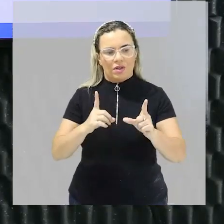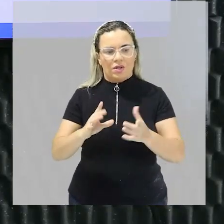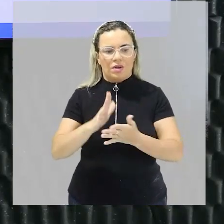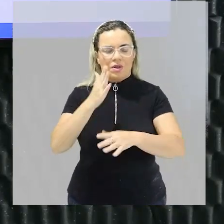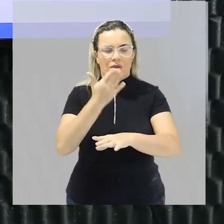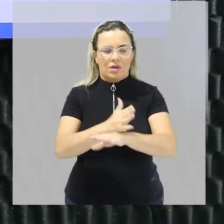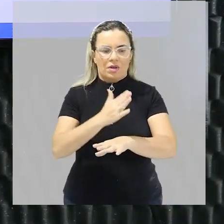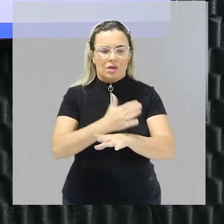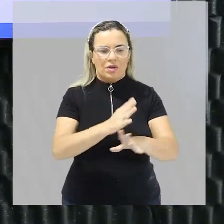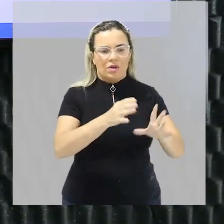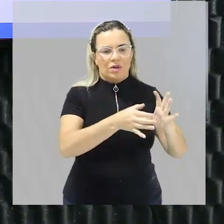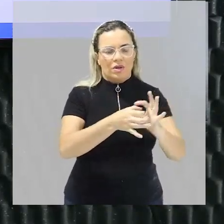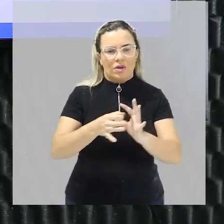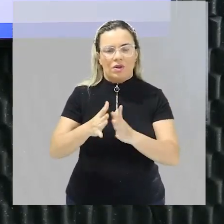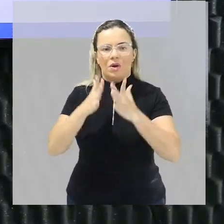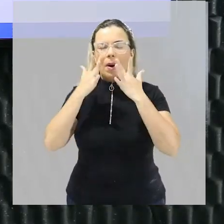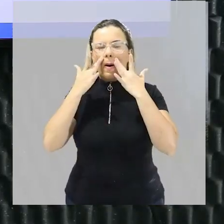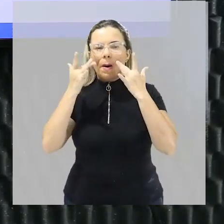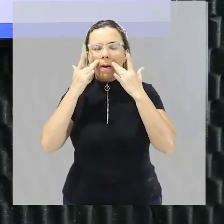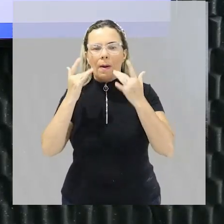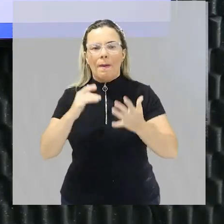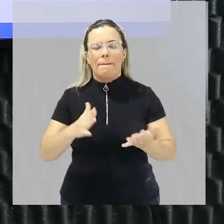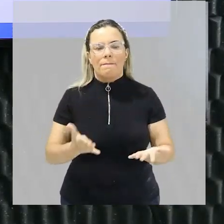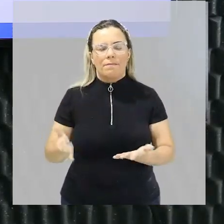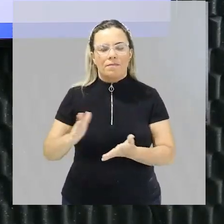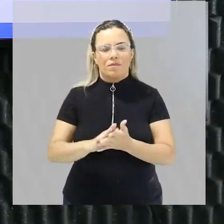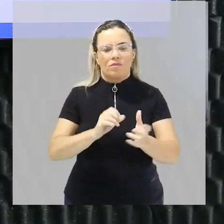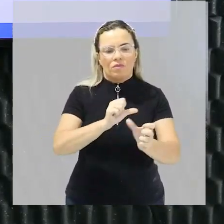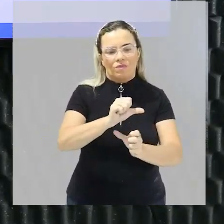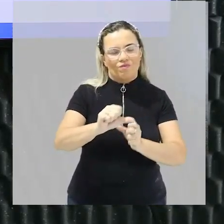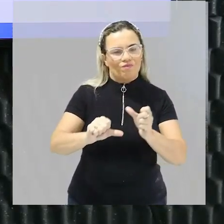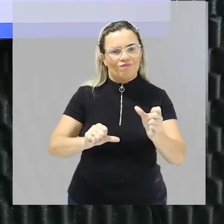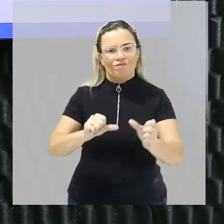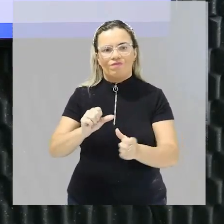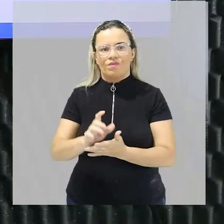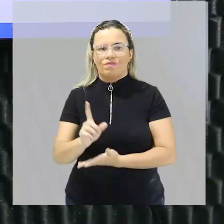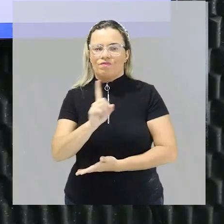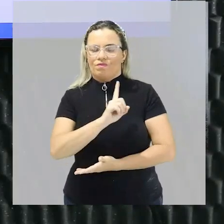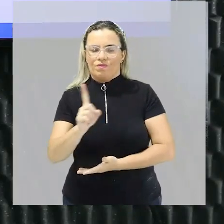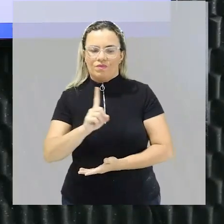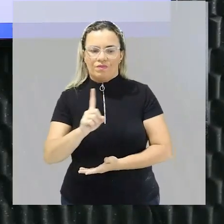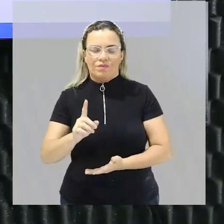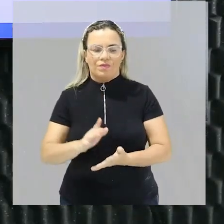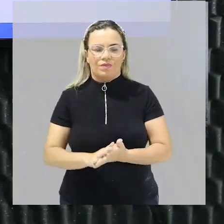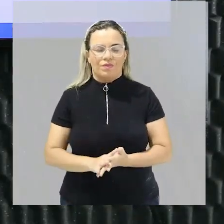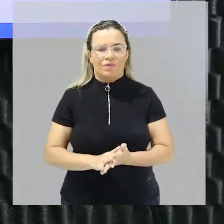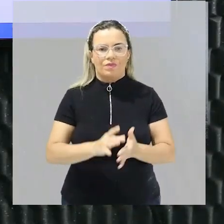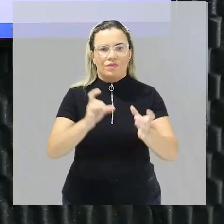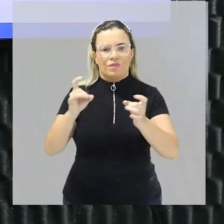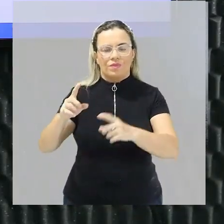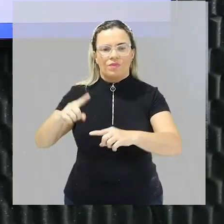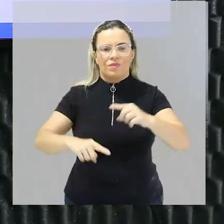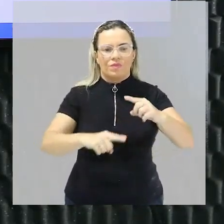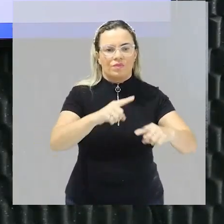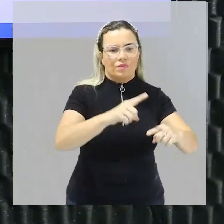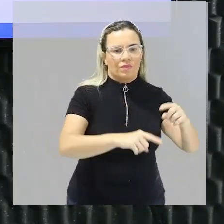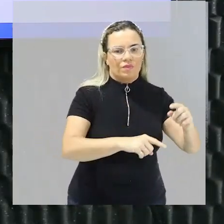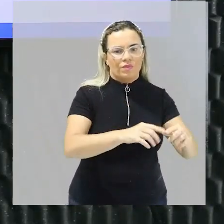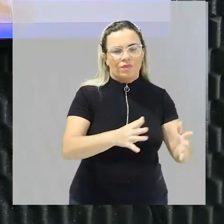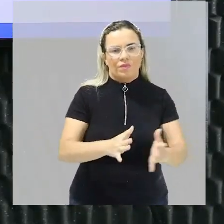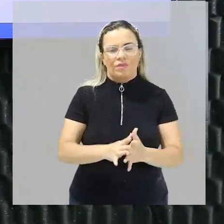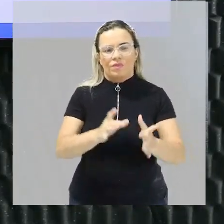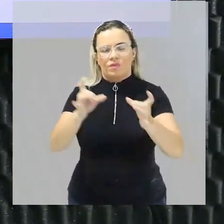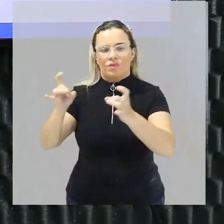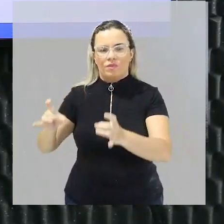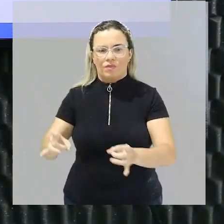aqui a intromissão do mercado, da transformação desta arte em quê? Em mercadoria, para ser disponibilizada e vendida no mercado,